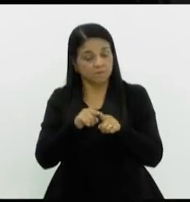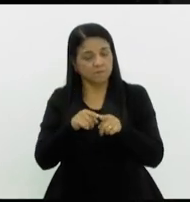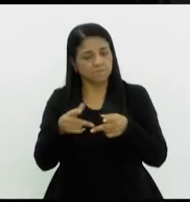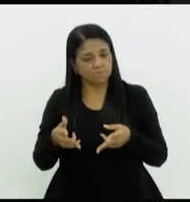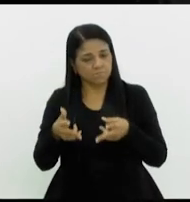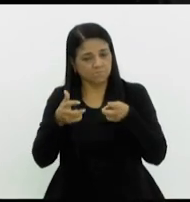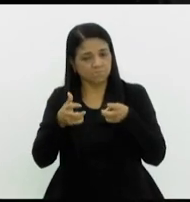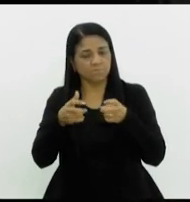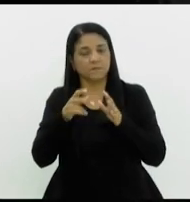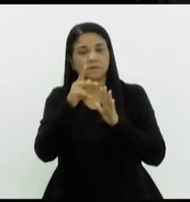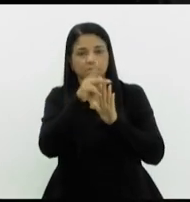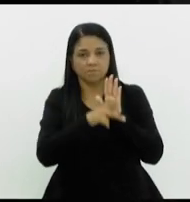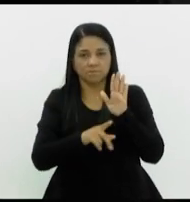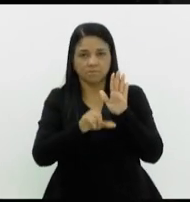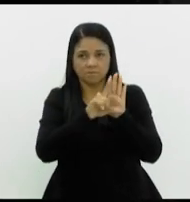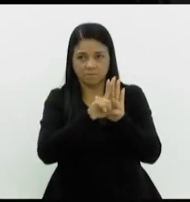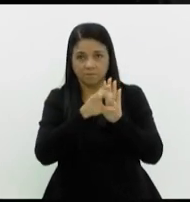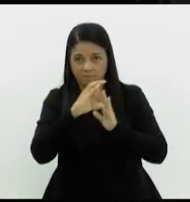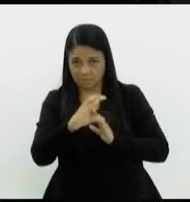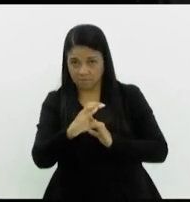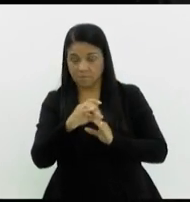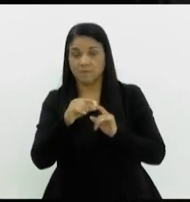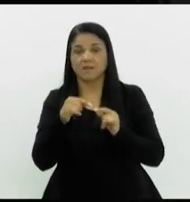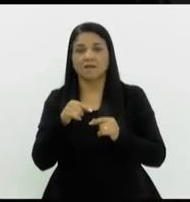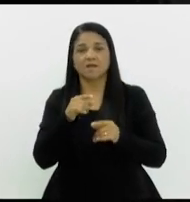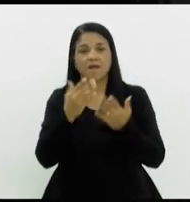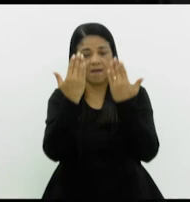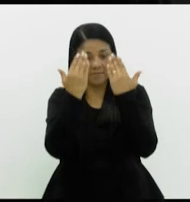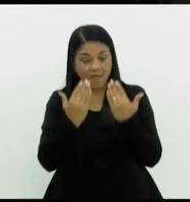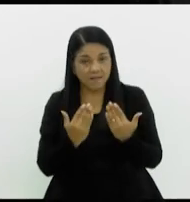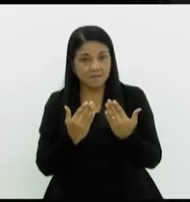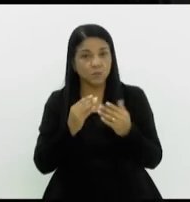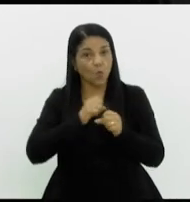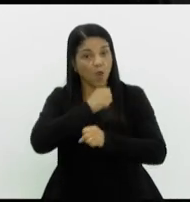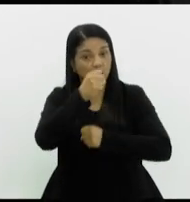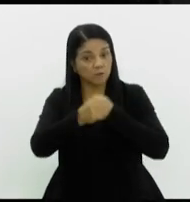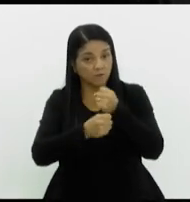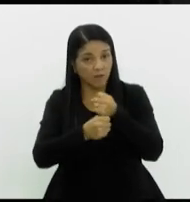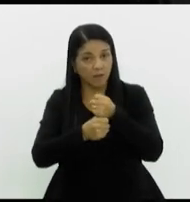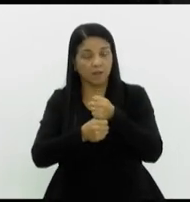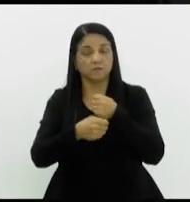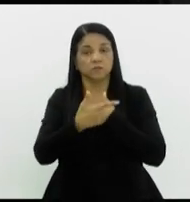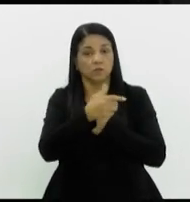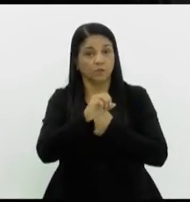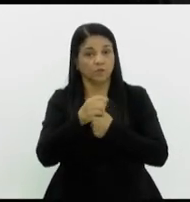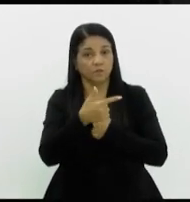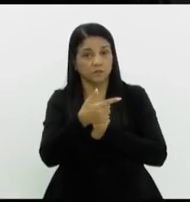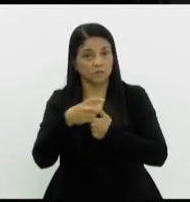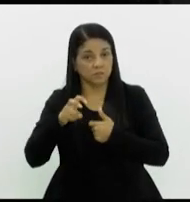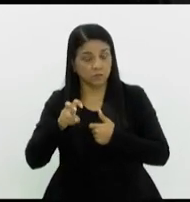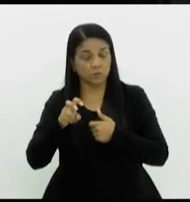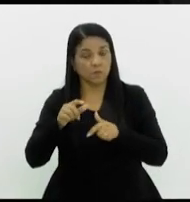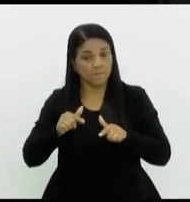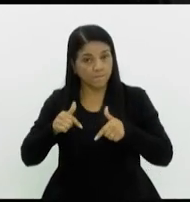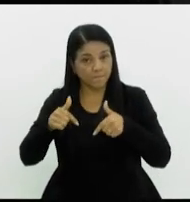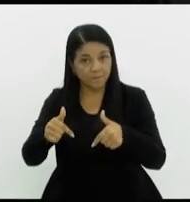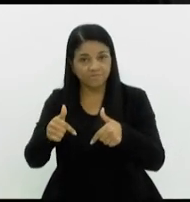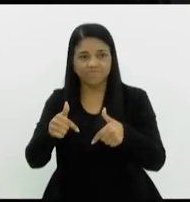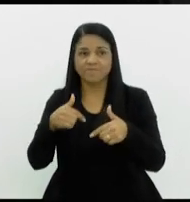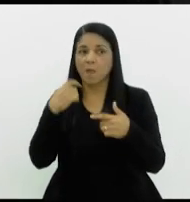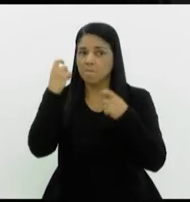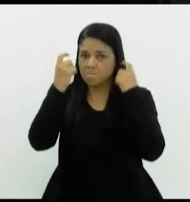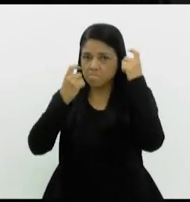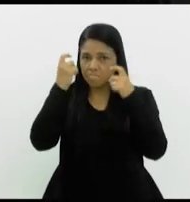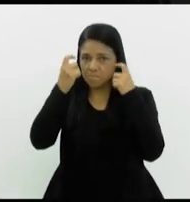este PLC em análise entra em vigor no ano que vem, gerando uma lacuna preocupante no